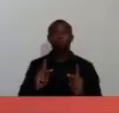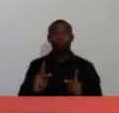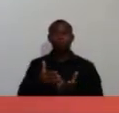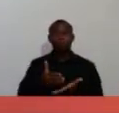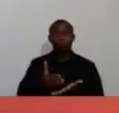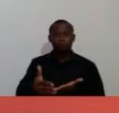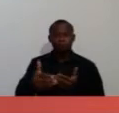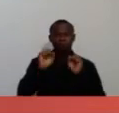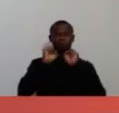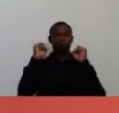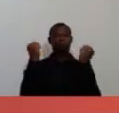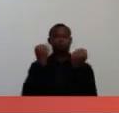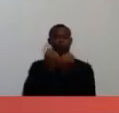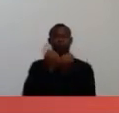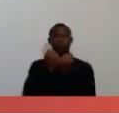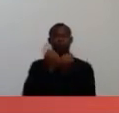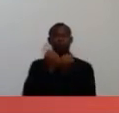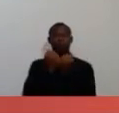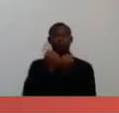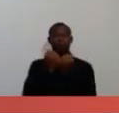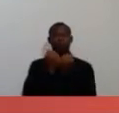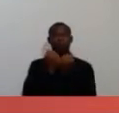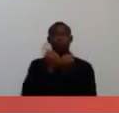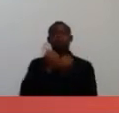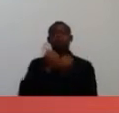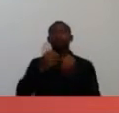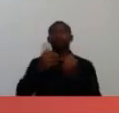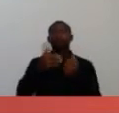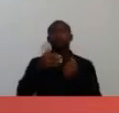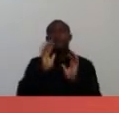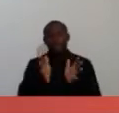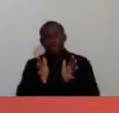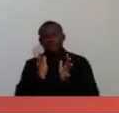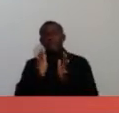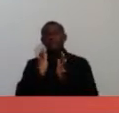seminário, nós vamos já convidar